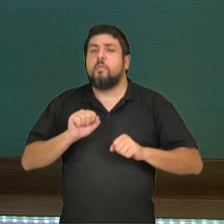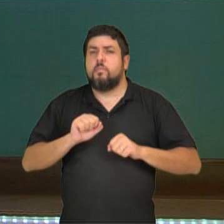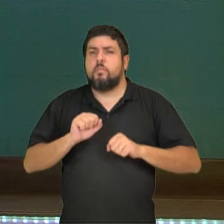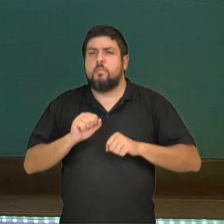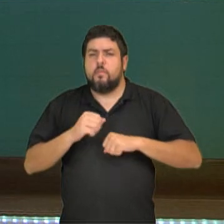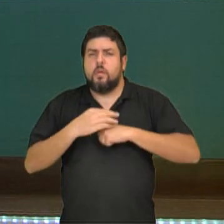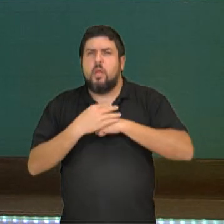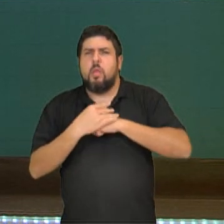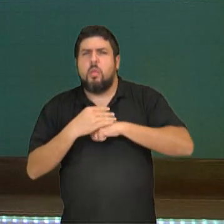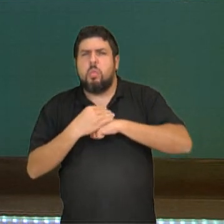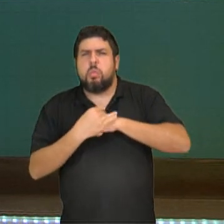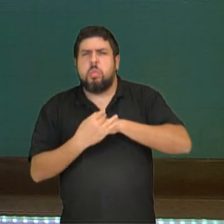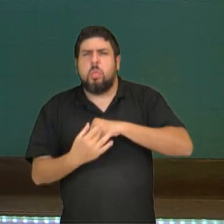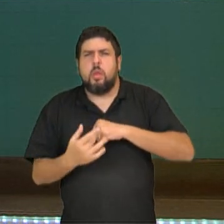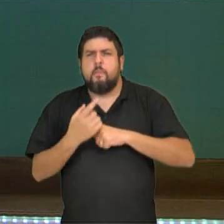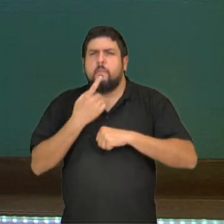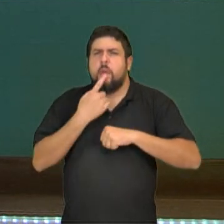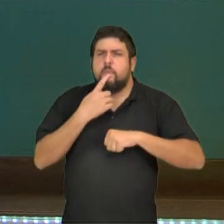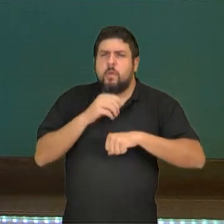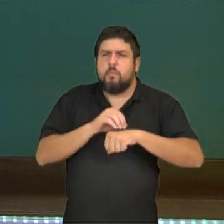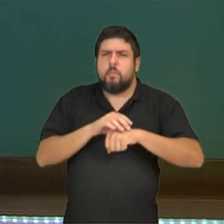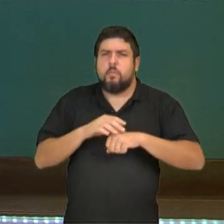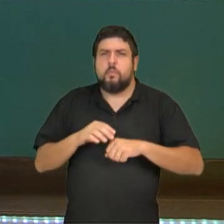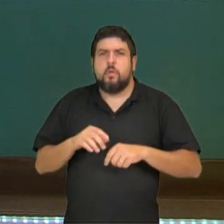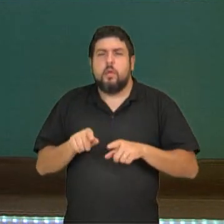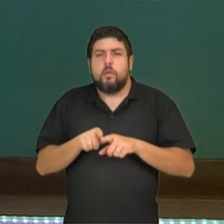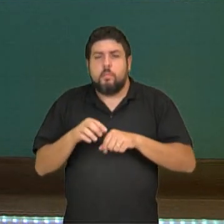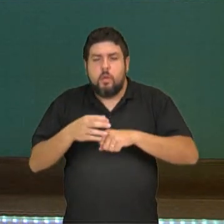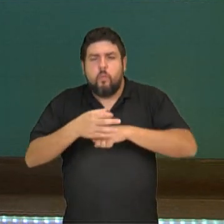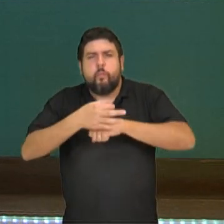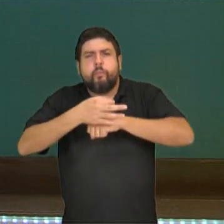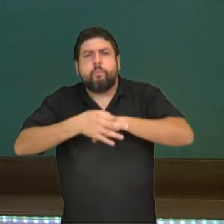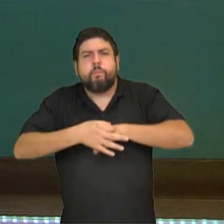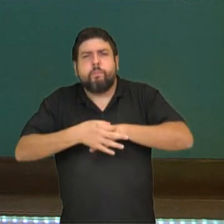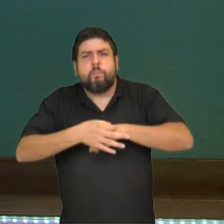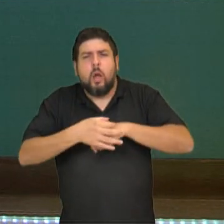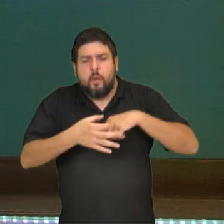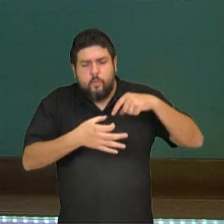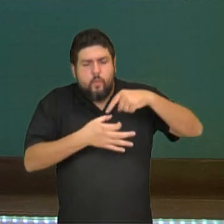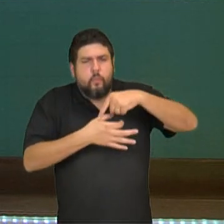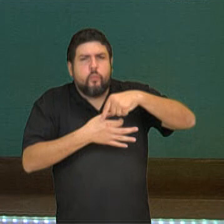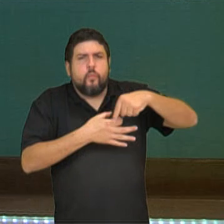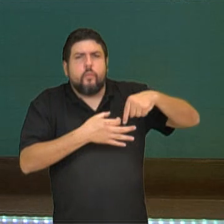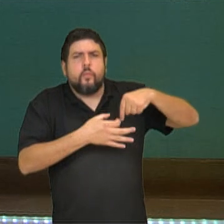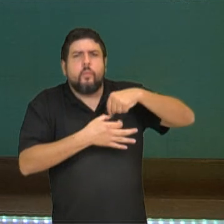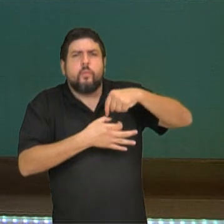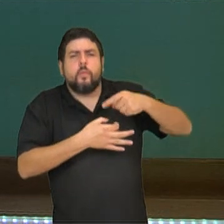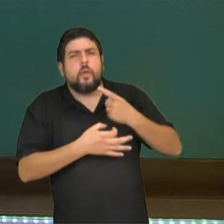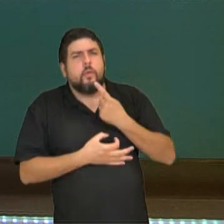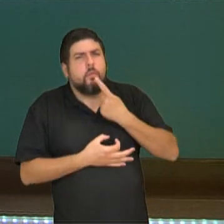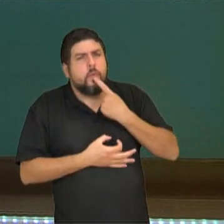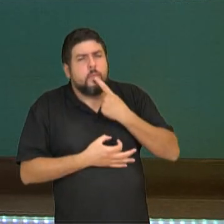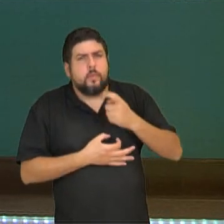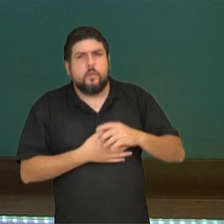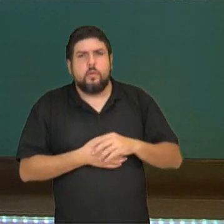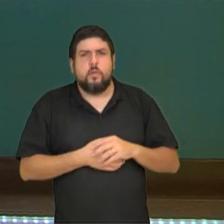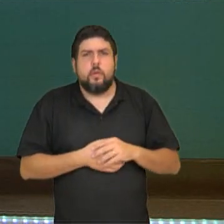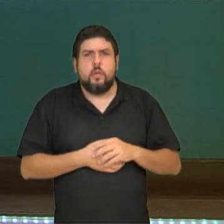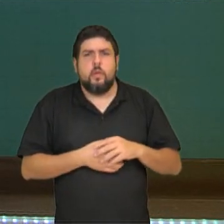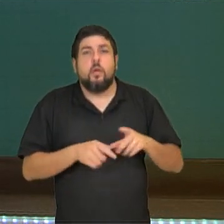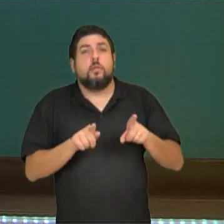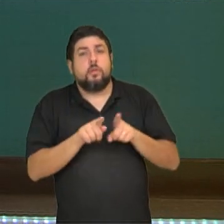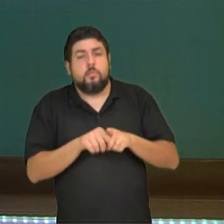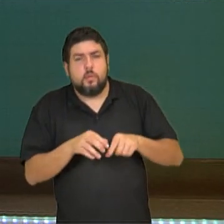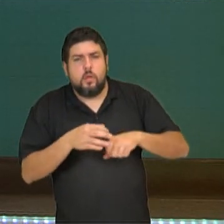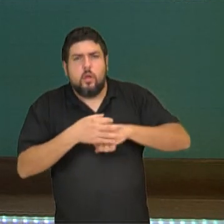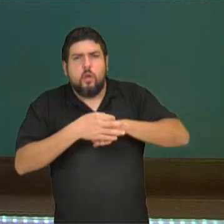sangramento, lesões arredondadas com bordas vermelhas, coceira e descamação no caso da impinge, que